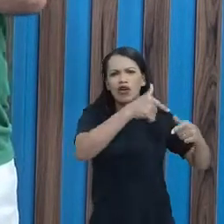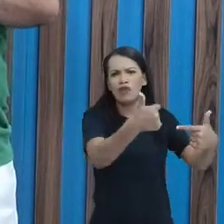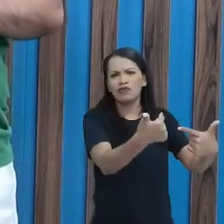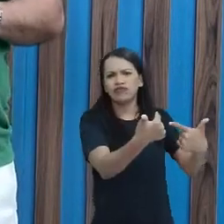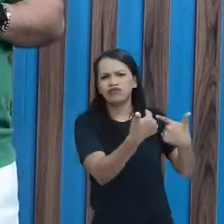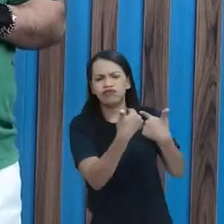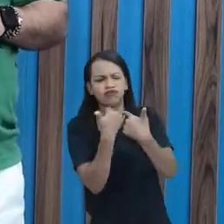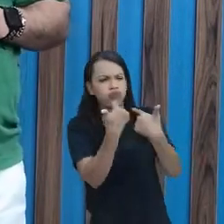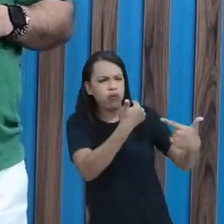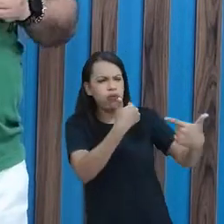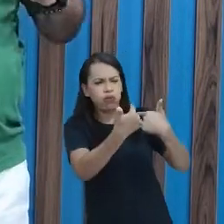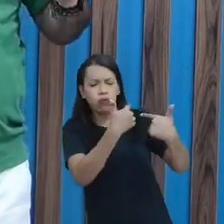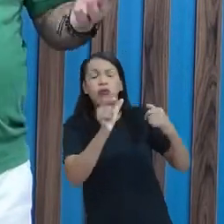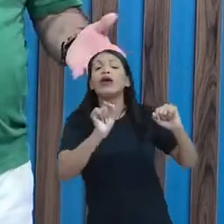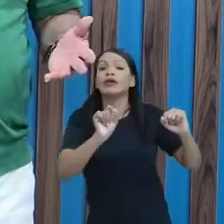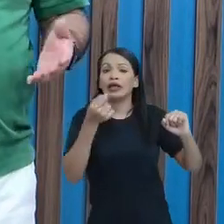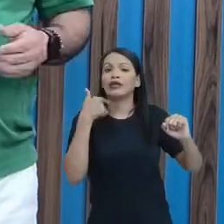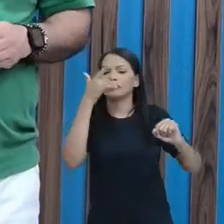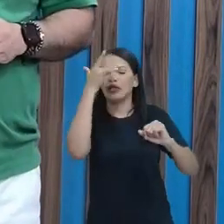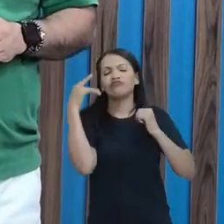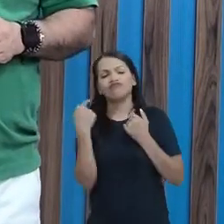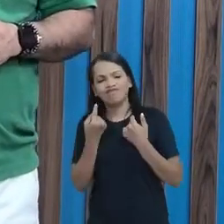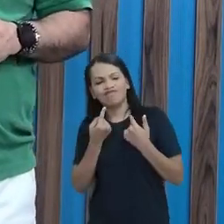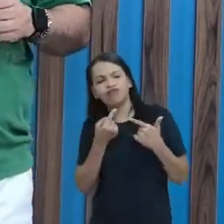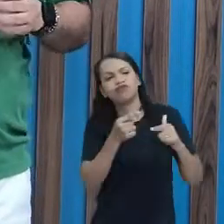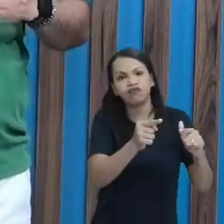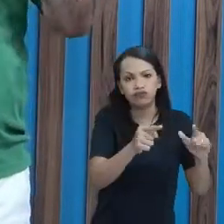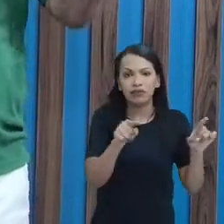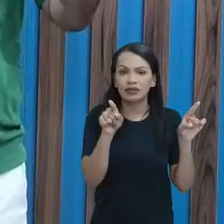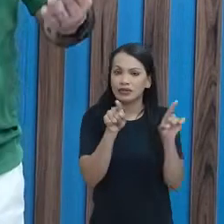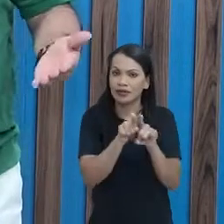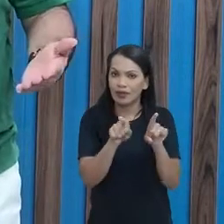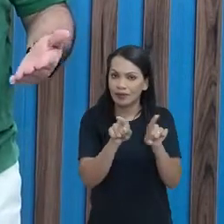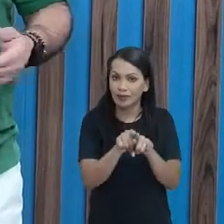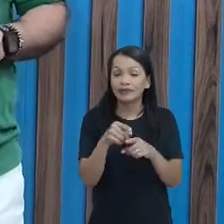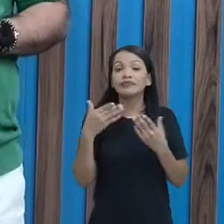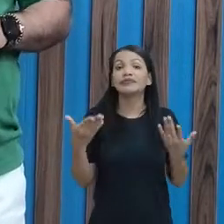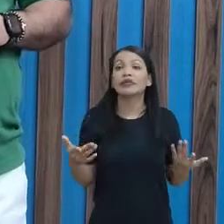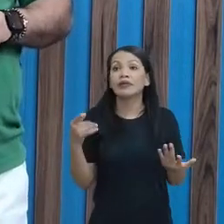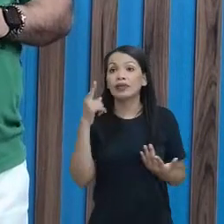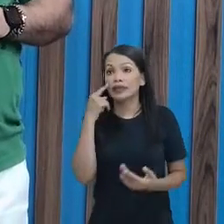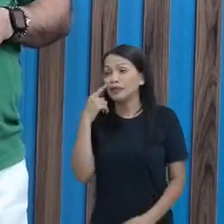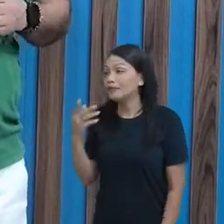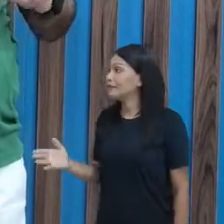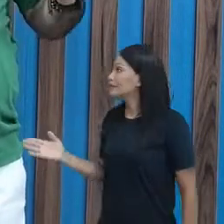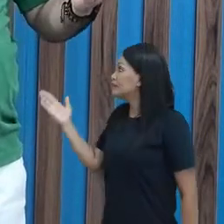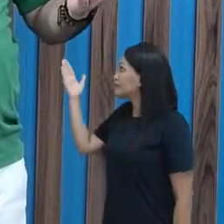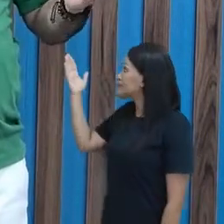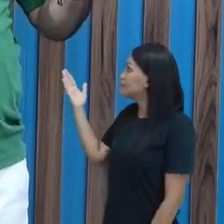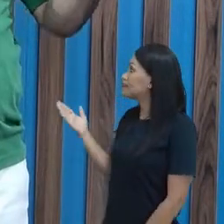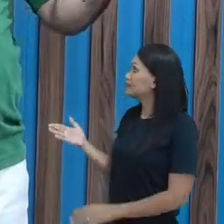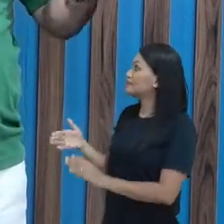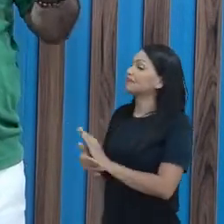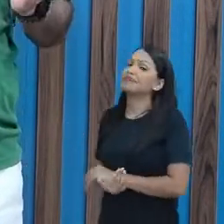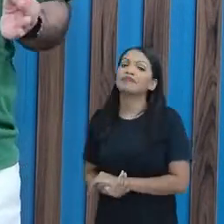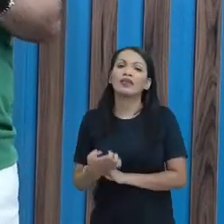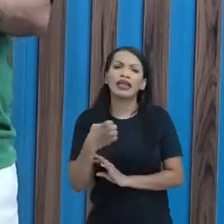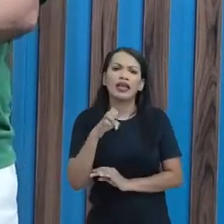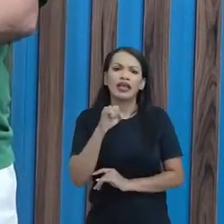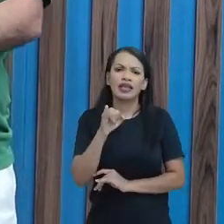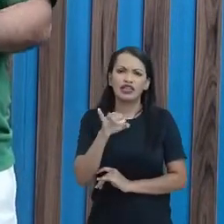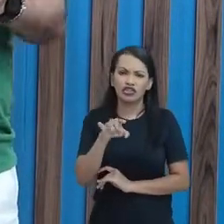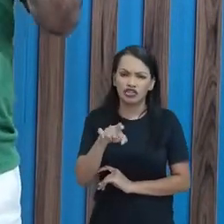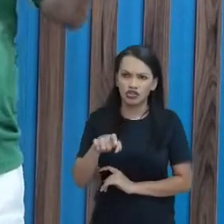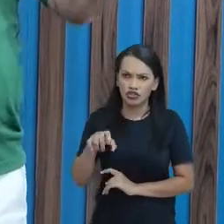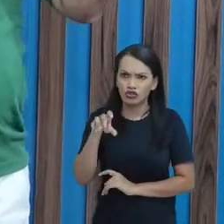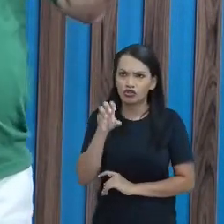lado a gente tem um grupo, as chamadas Nações do Eixo, né? o eixo Roberto, né? Roma, Berlim,